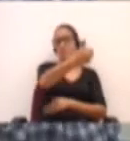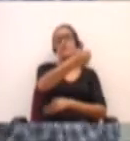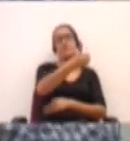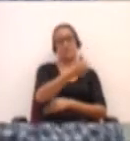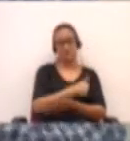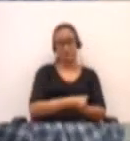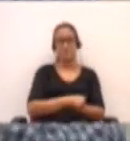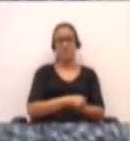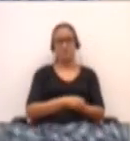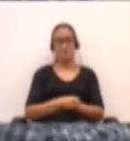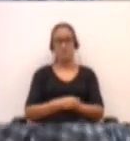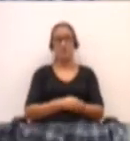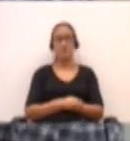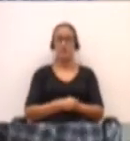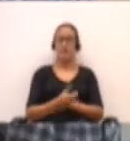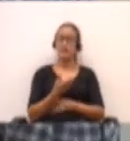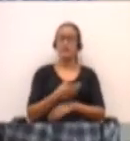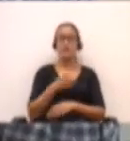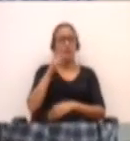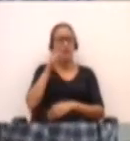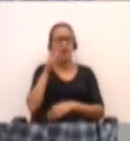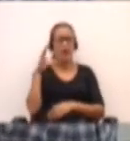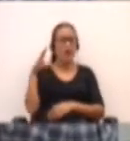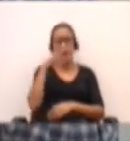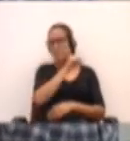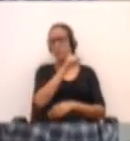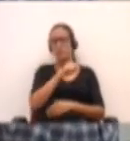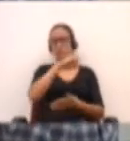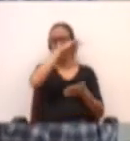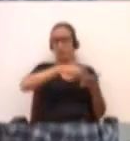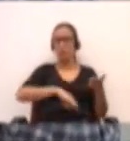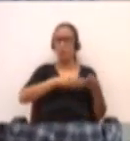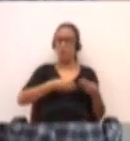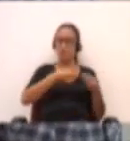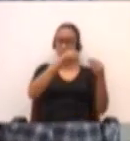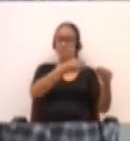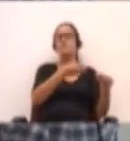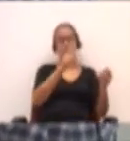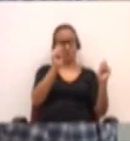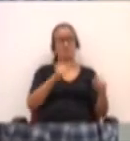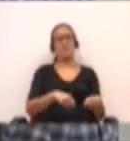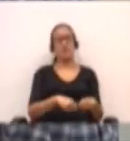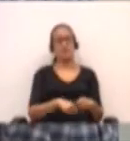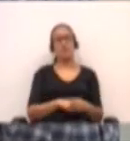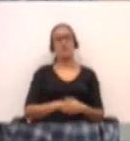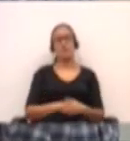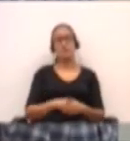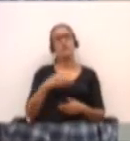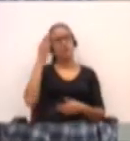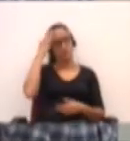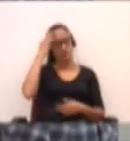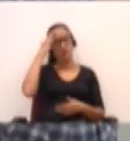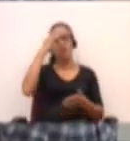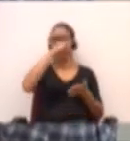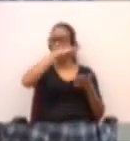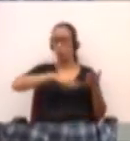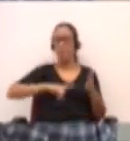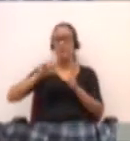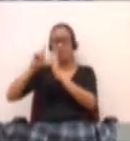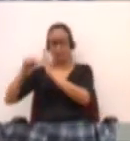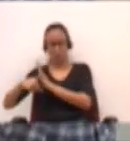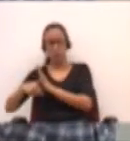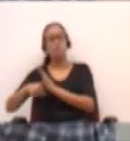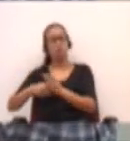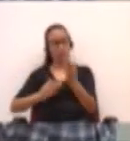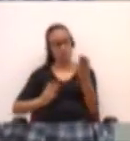tenham essa documentação em mãos. Nesse sentido, eu falo para vocês que essa moção hoje vai ser, com certeza, aprovada desta casa, para a gente pressionar mais